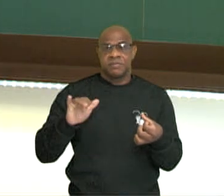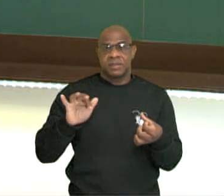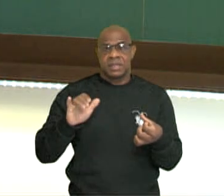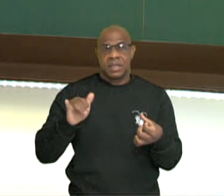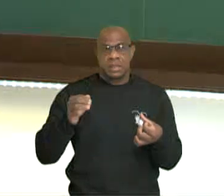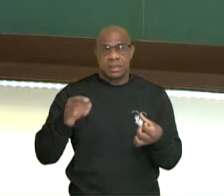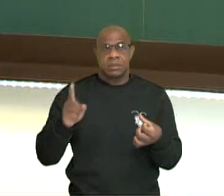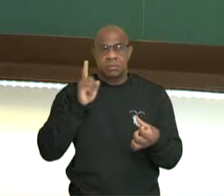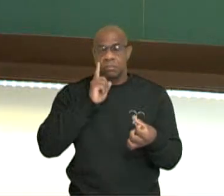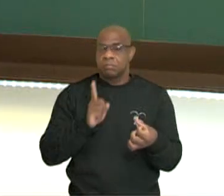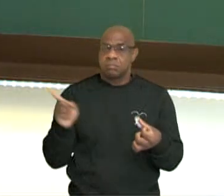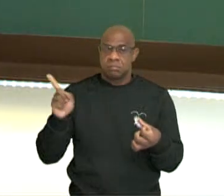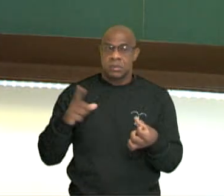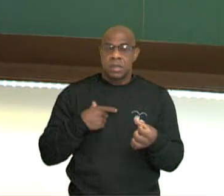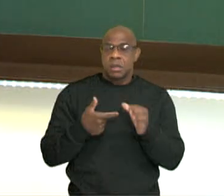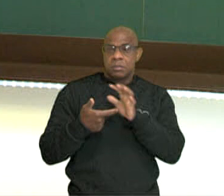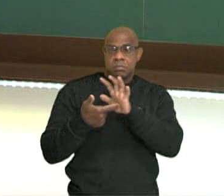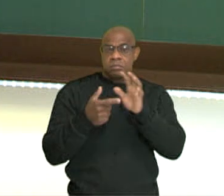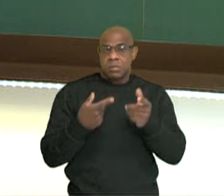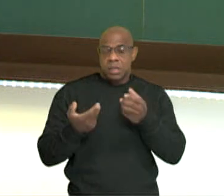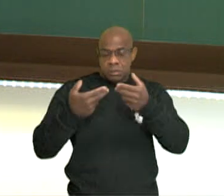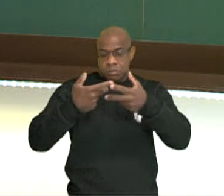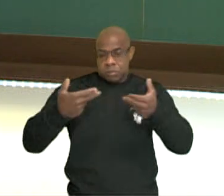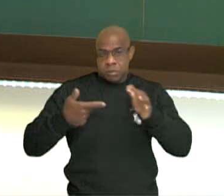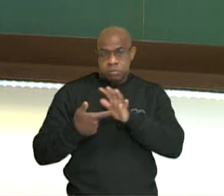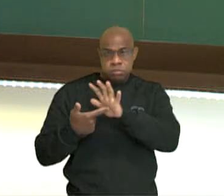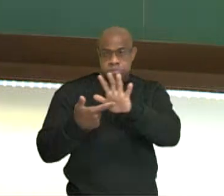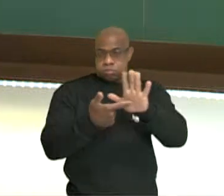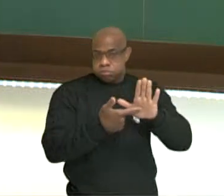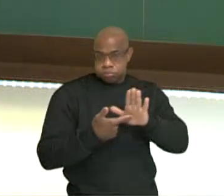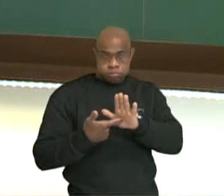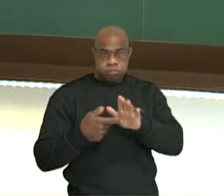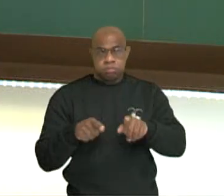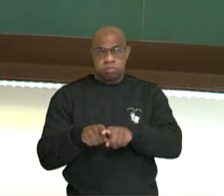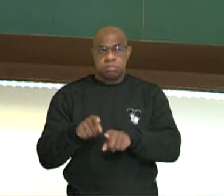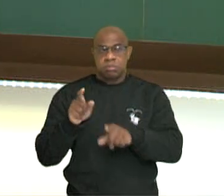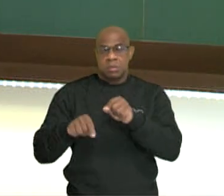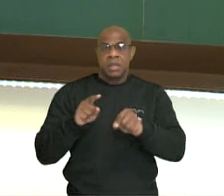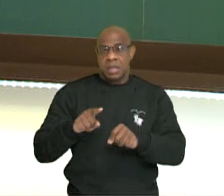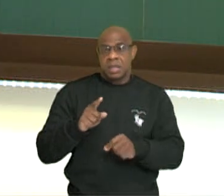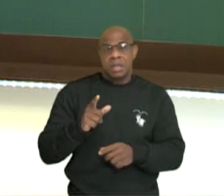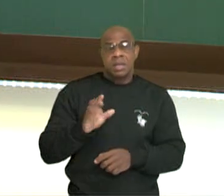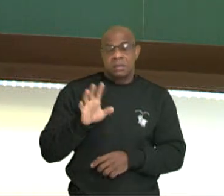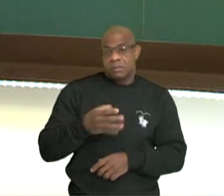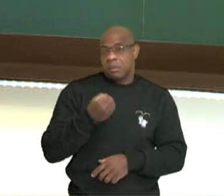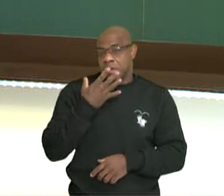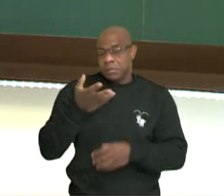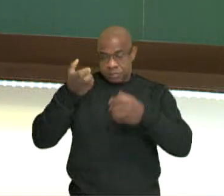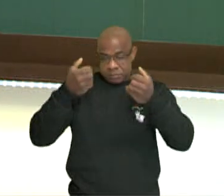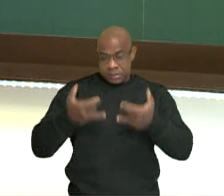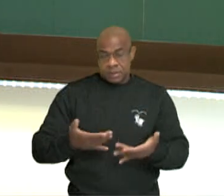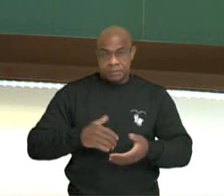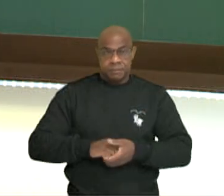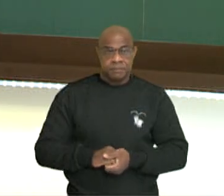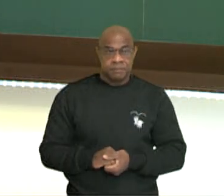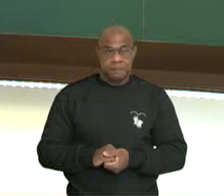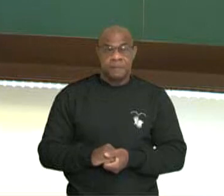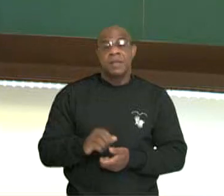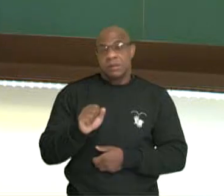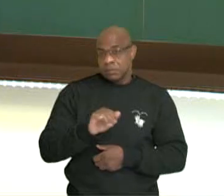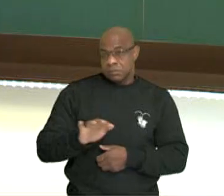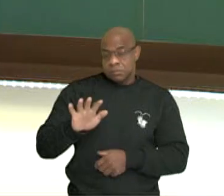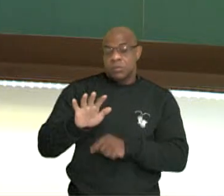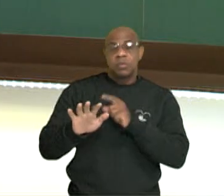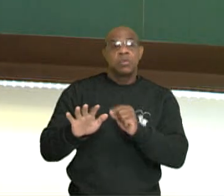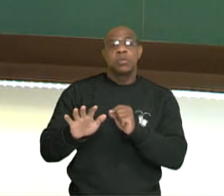baseia-se em casos representativos, os quais, por si só, já são suficientes para justificá-lo. Geralmente,